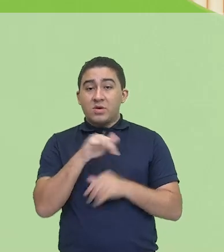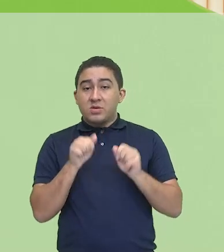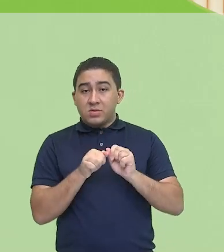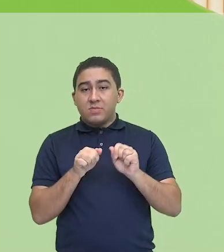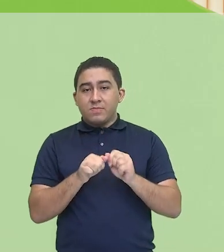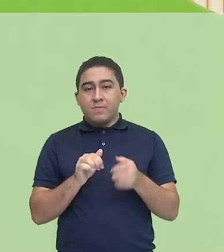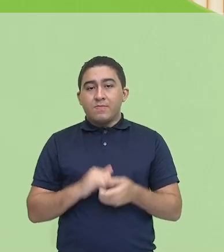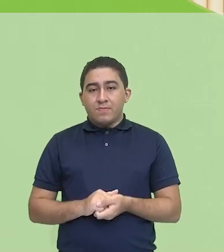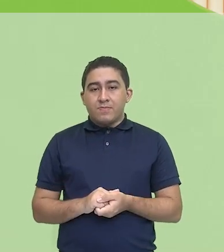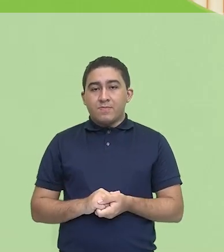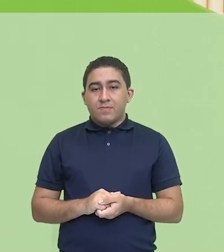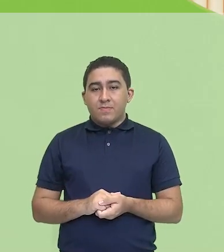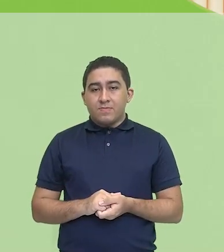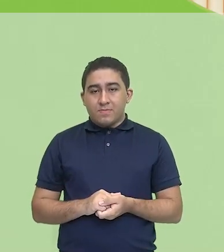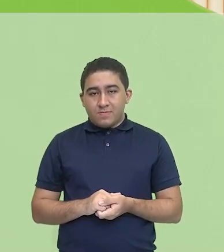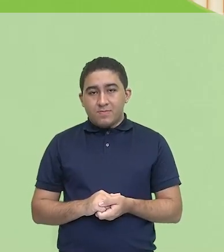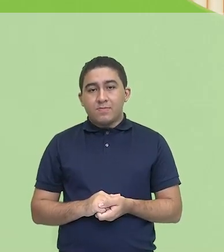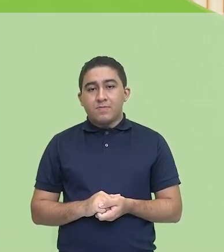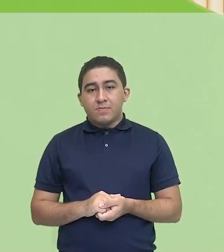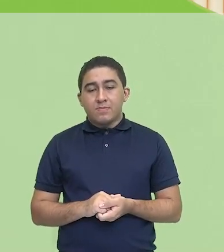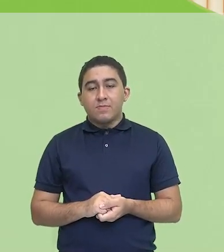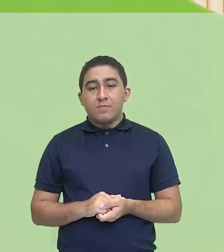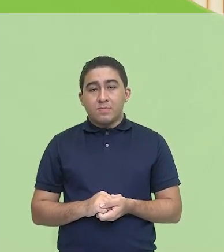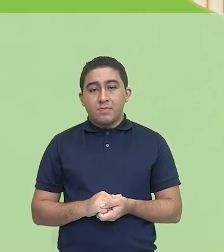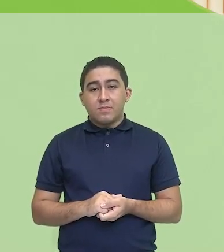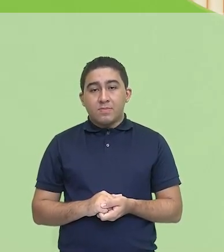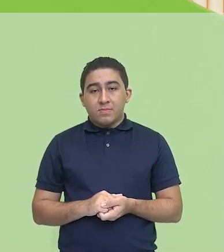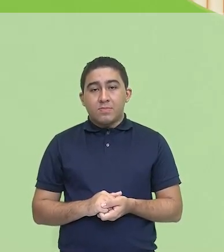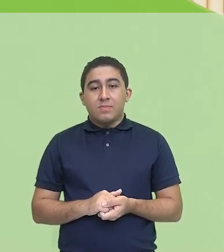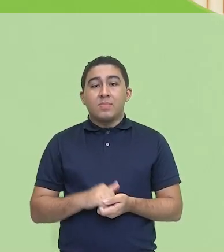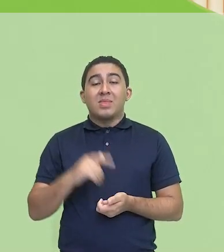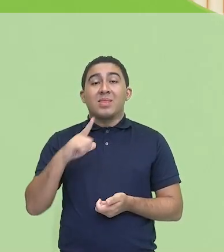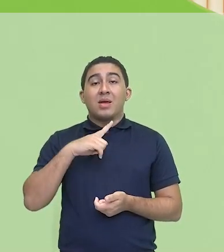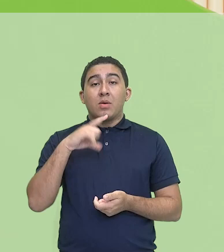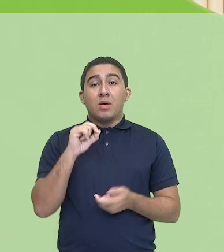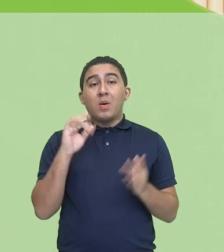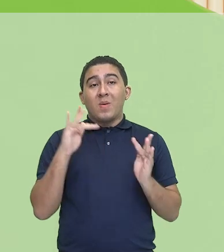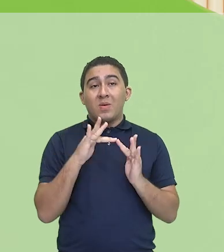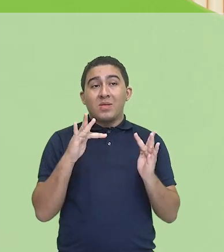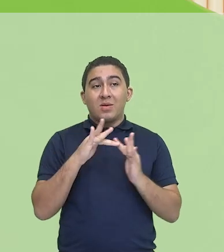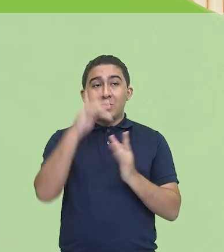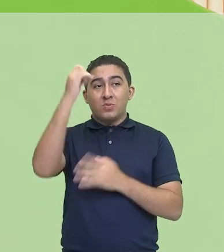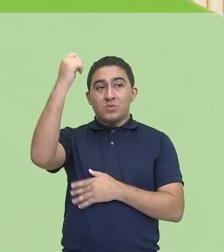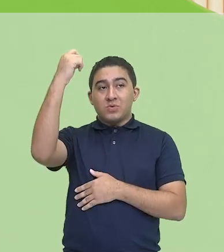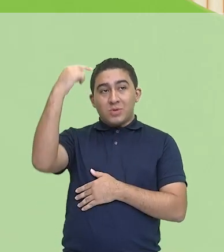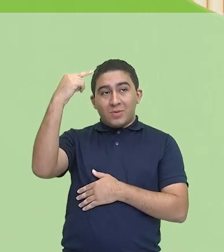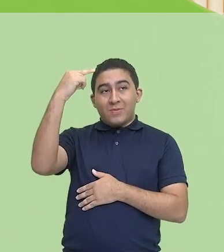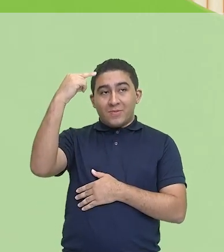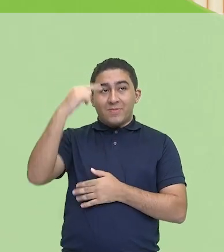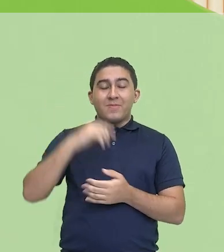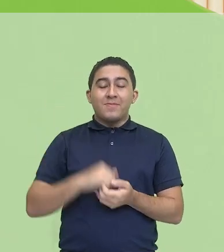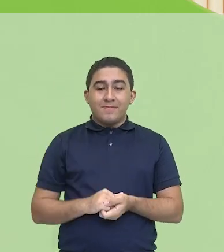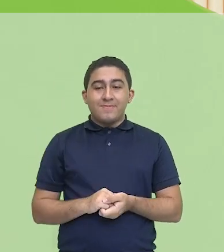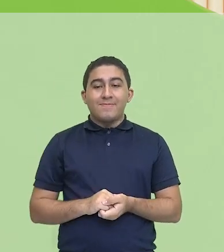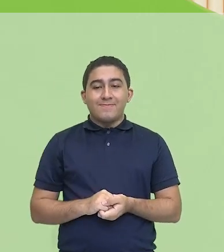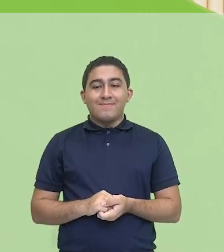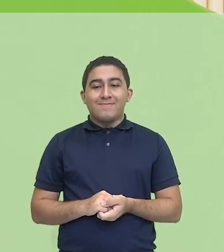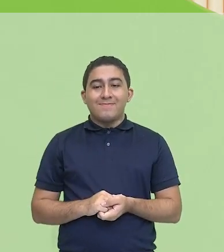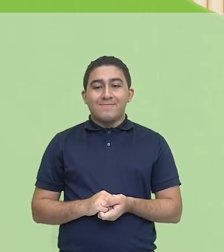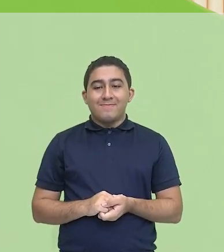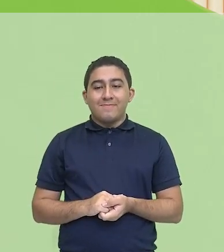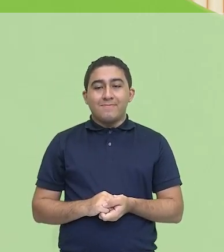fotossíntese? Na fase em que ela está tendo a energia solar, né? Tá recebendo a energia